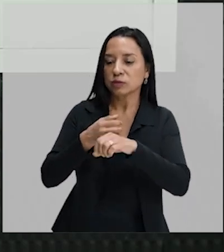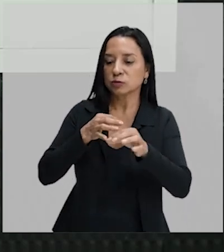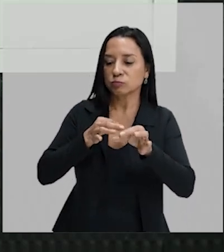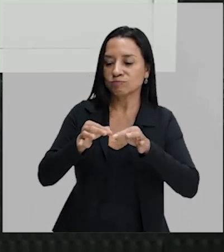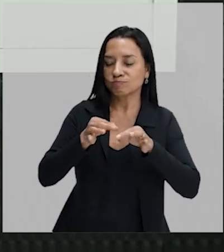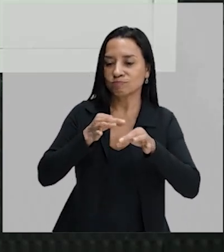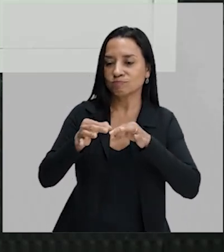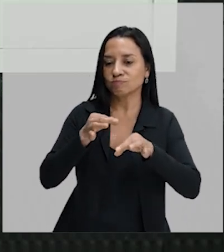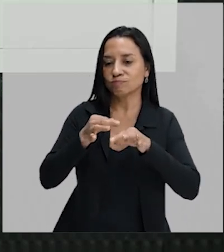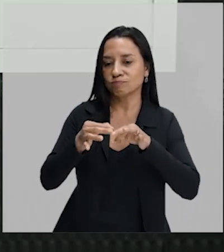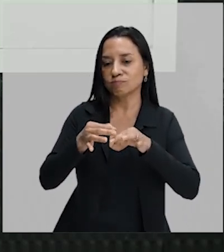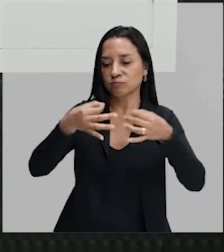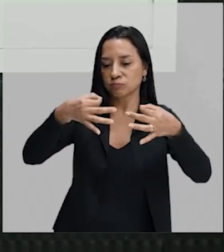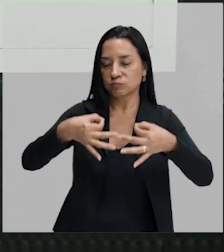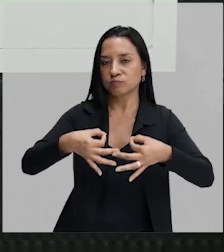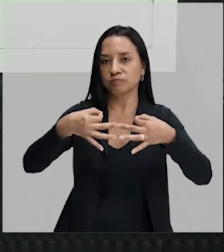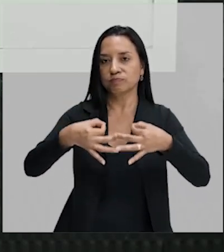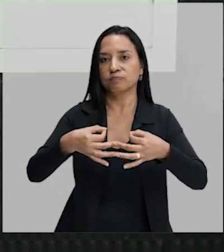a comparação,